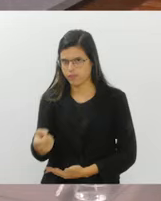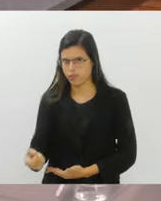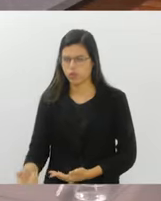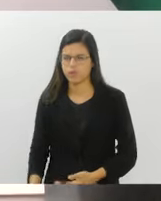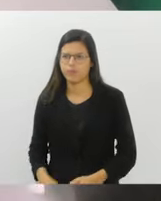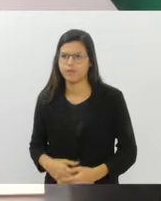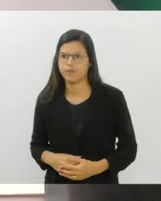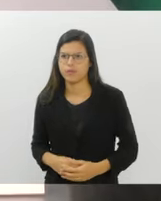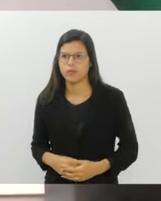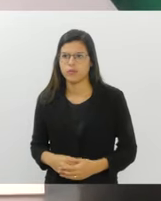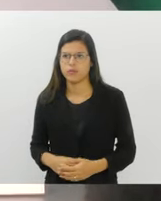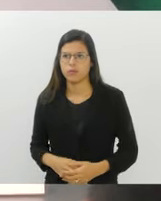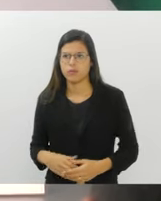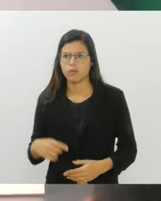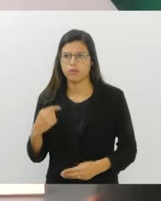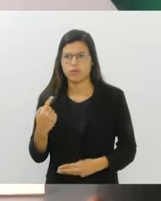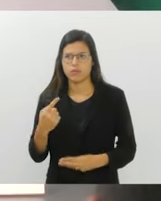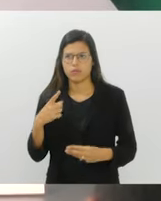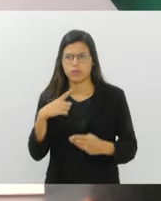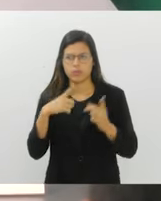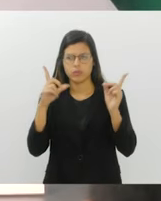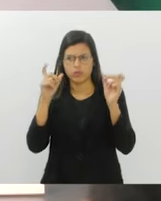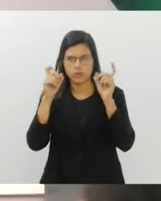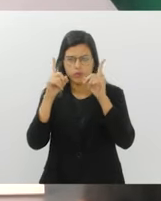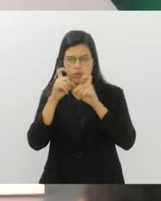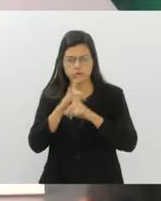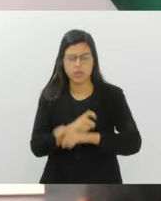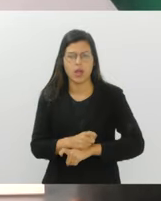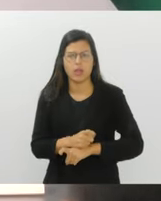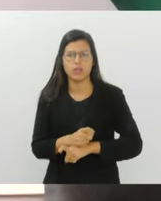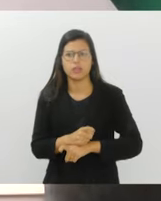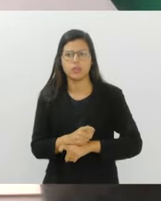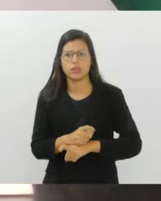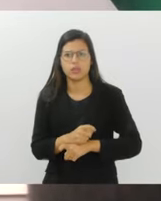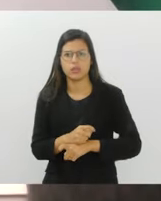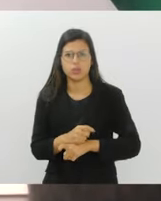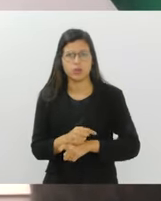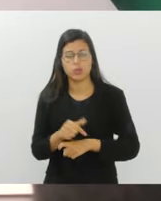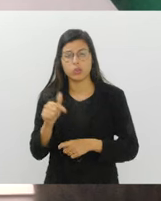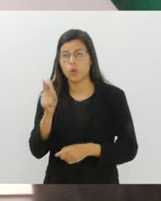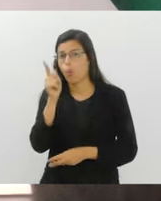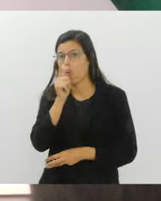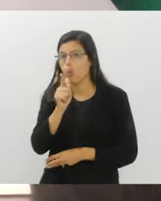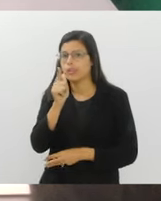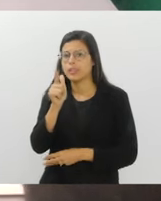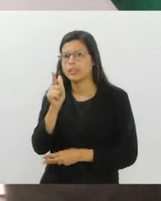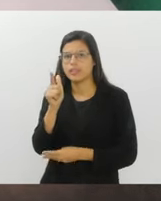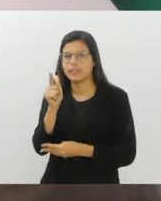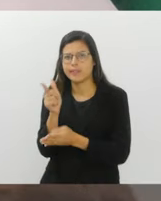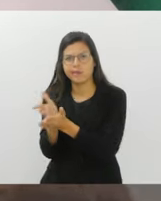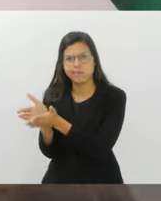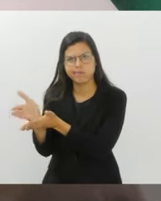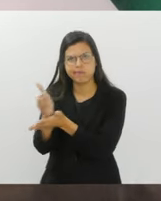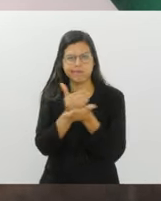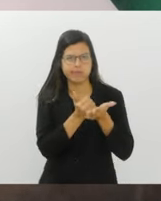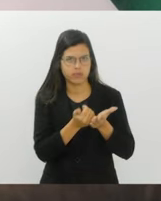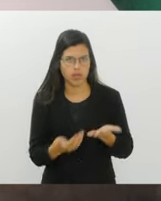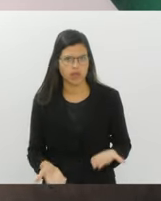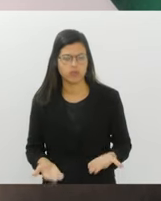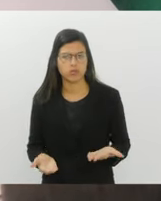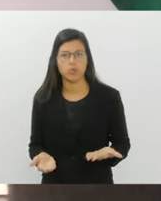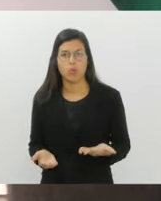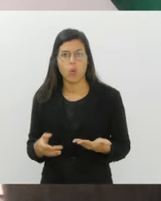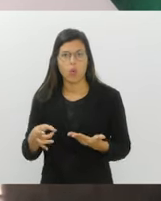E a gente tem muita dificuldade, dando continuidade, à obtenção desses números. O último